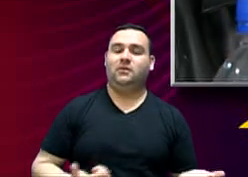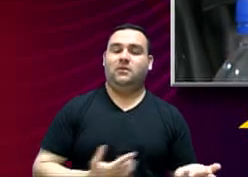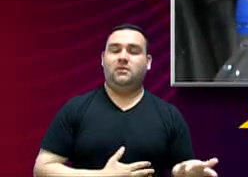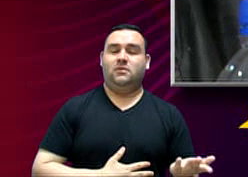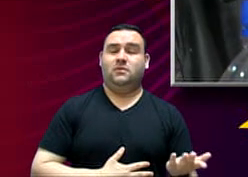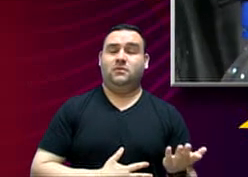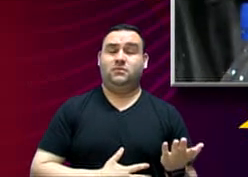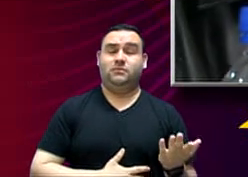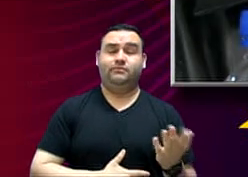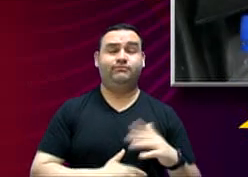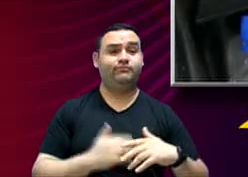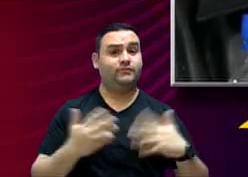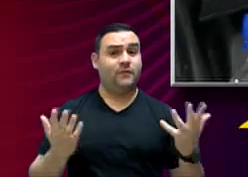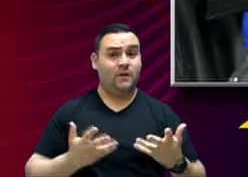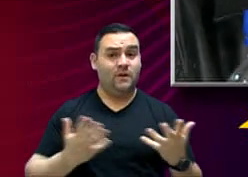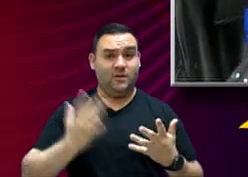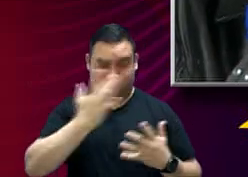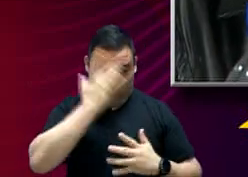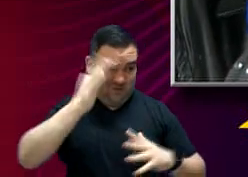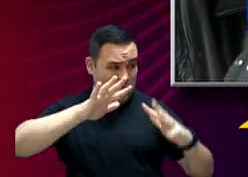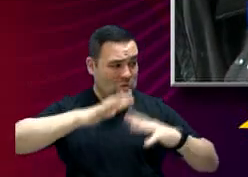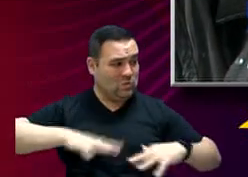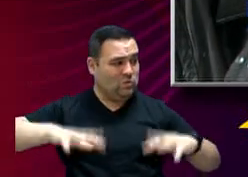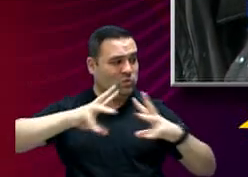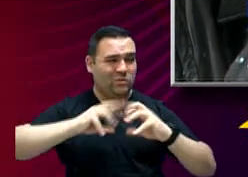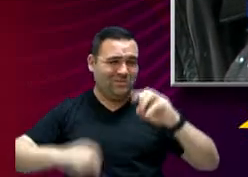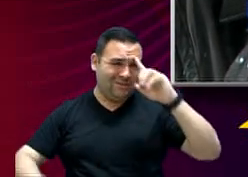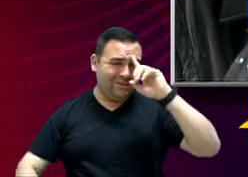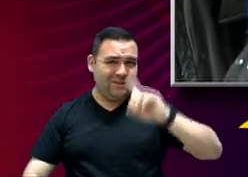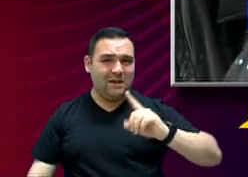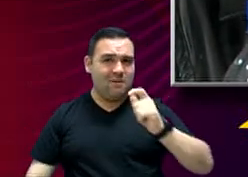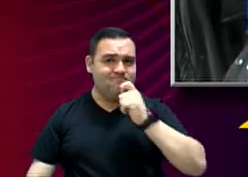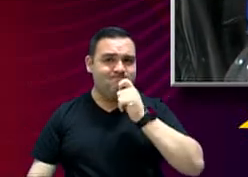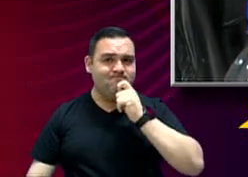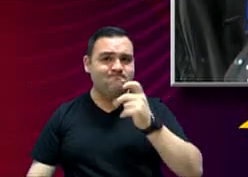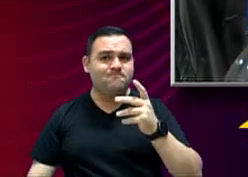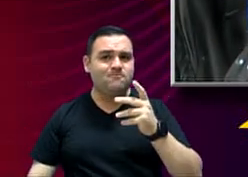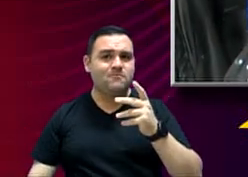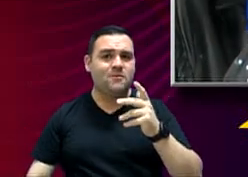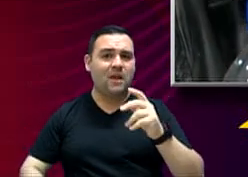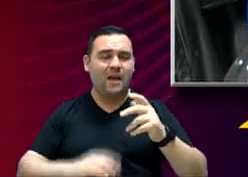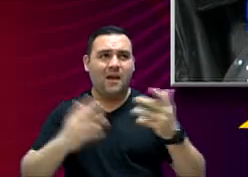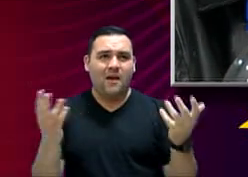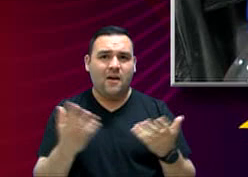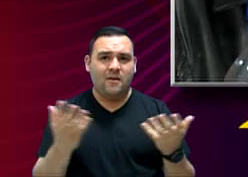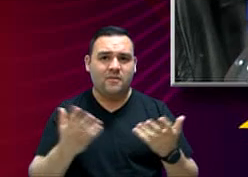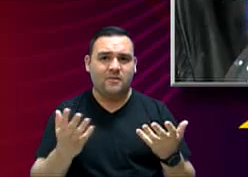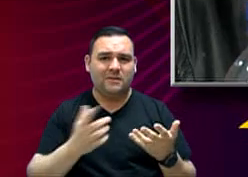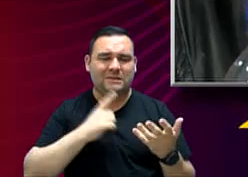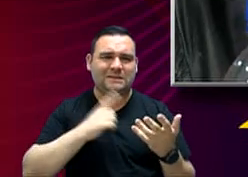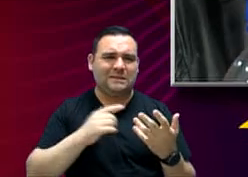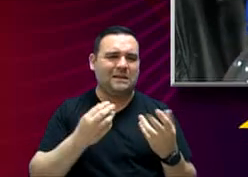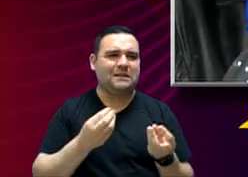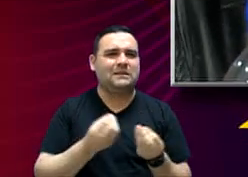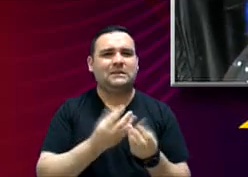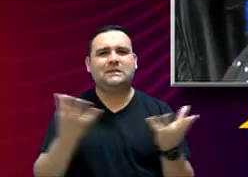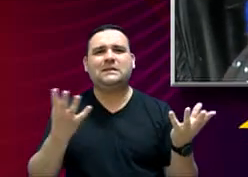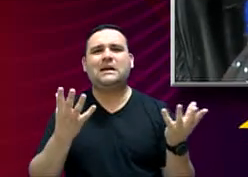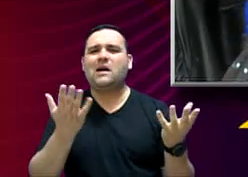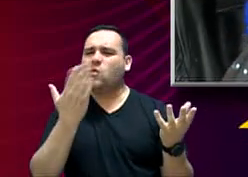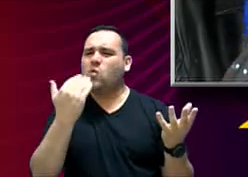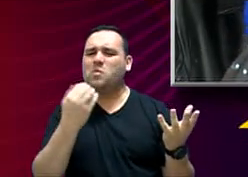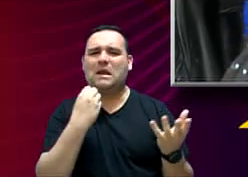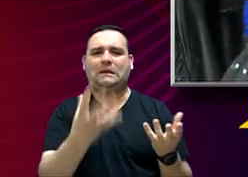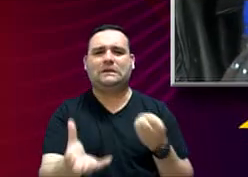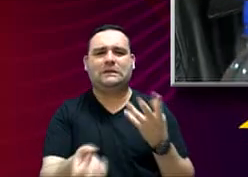entendeu? Infelizmente, a população ainda não entendeu que ficar fazendo essa distribuição de comida